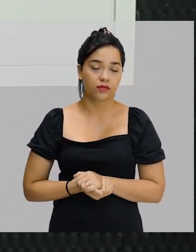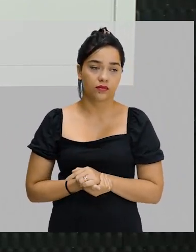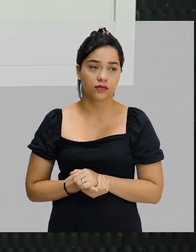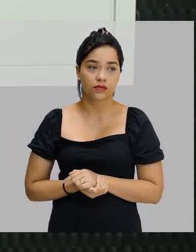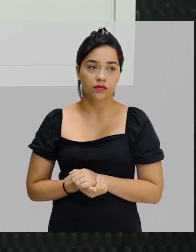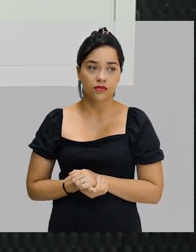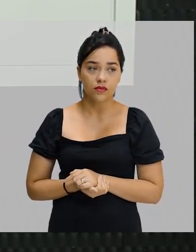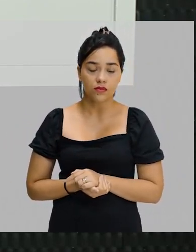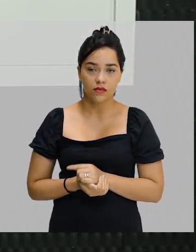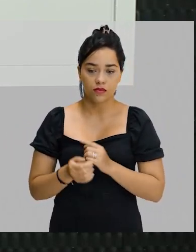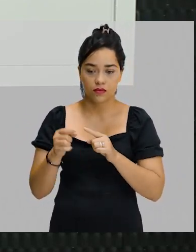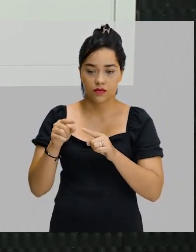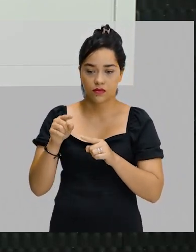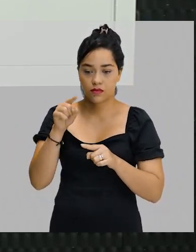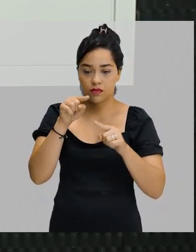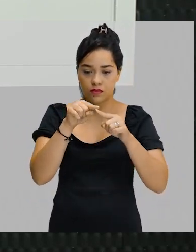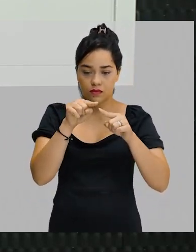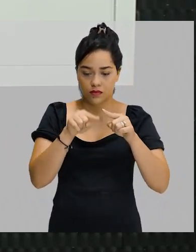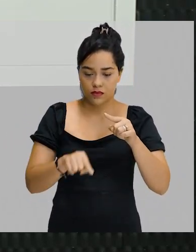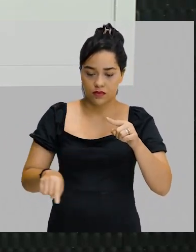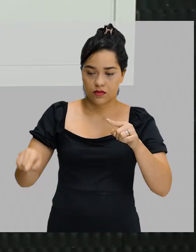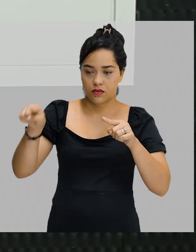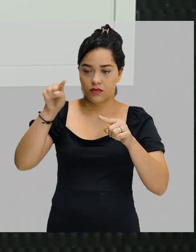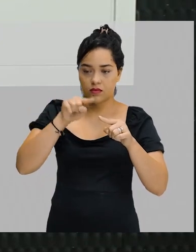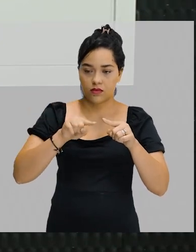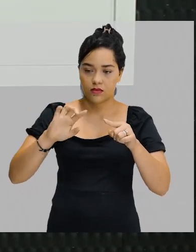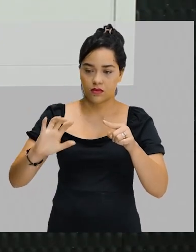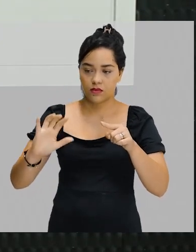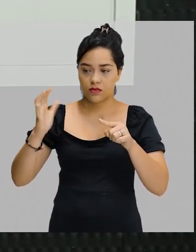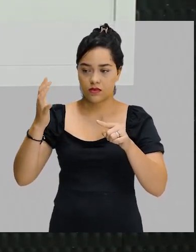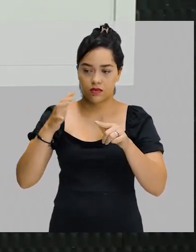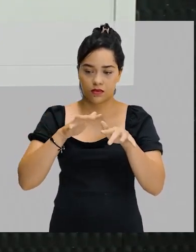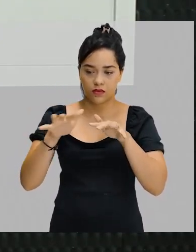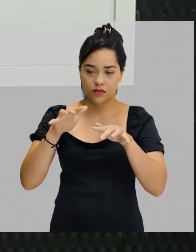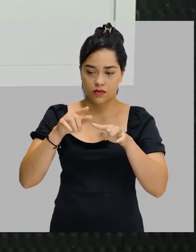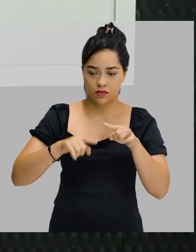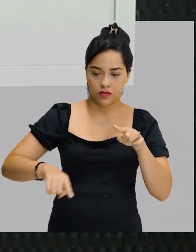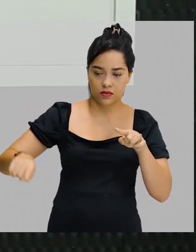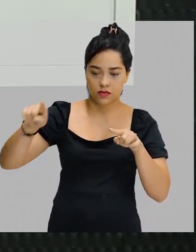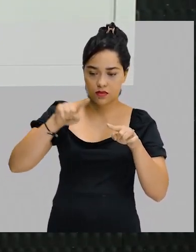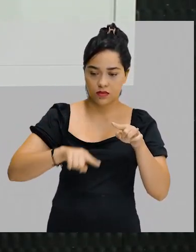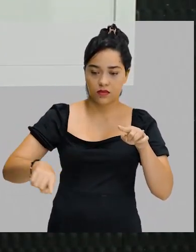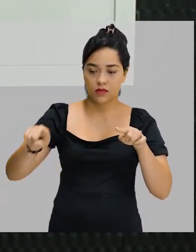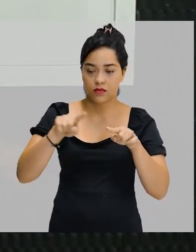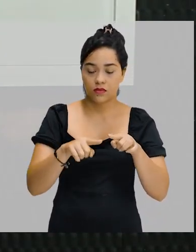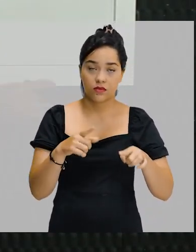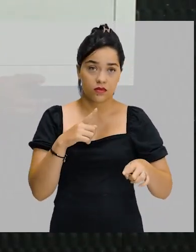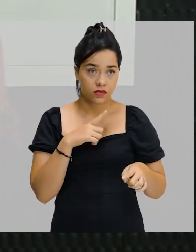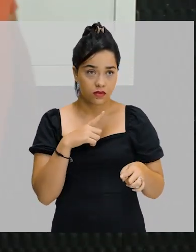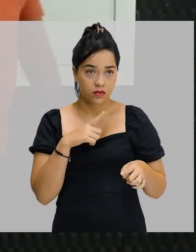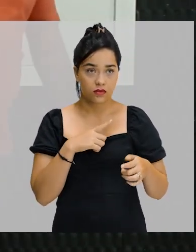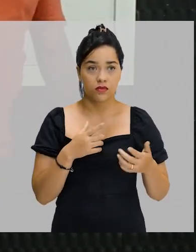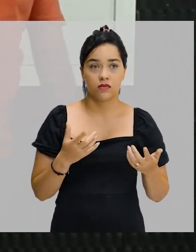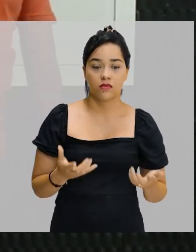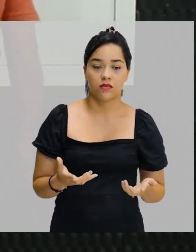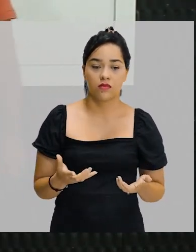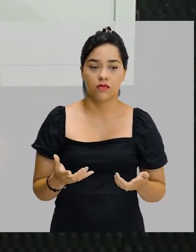determinada partícula, por exemplo, que vai realizar um movimento circular. Aqui nós vamos fazer algumas